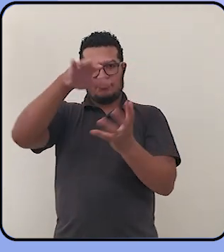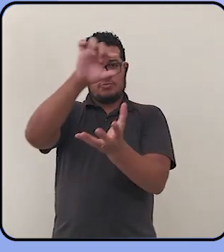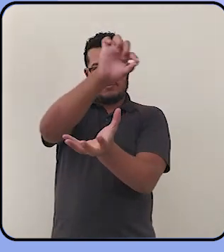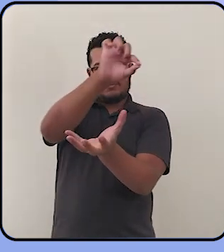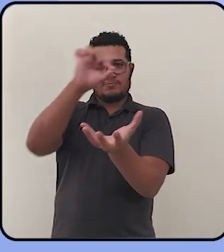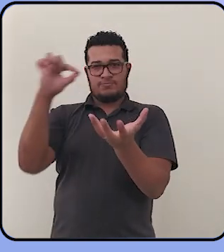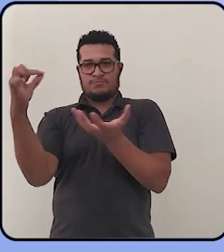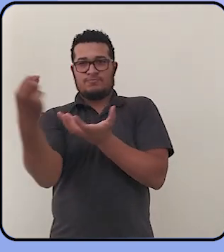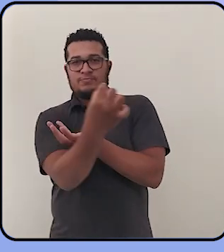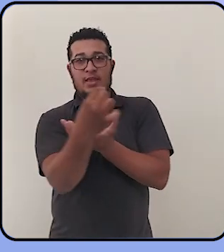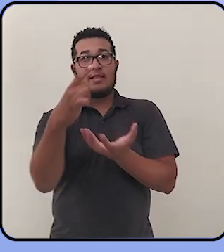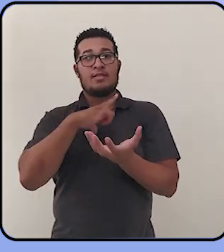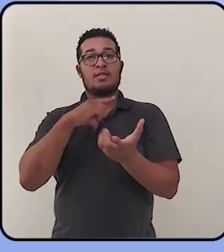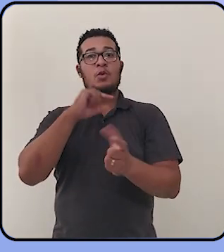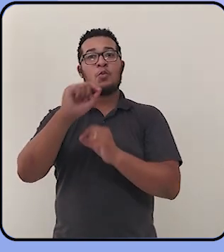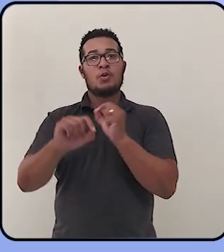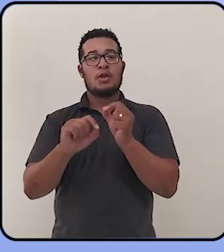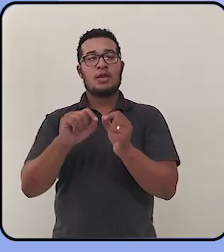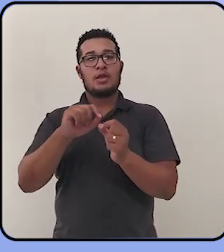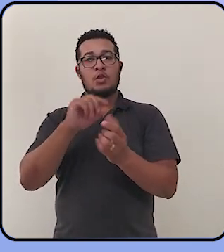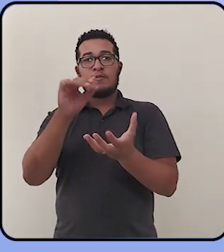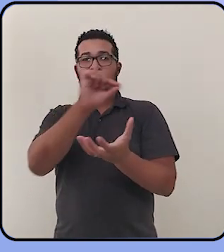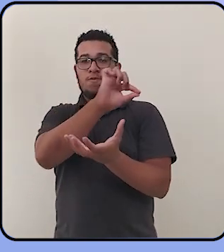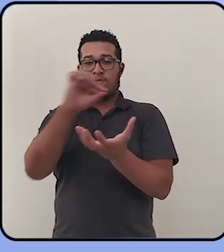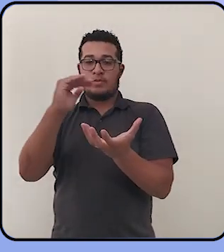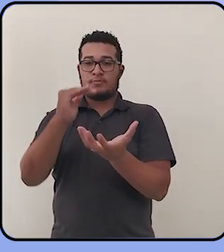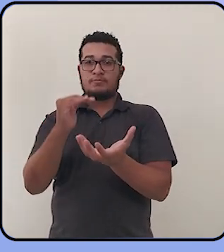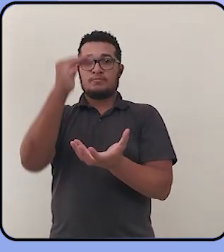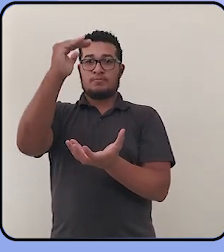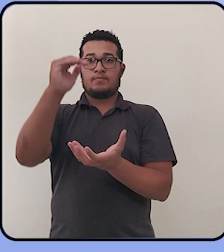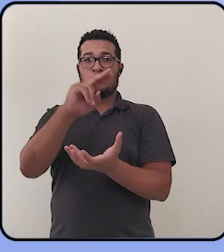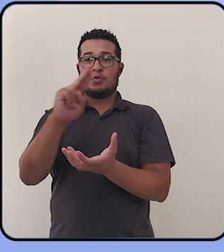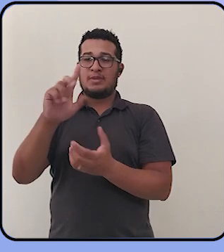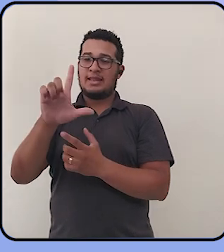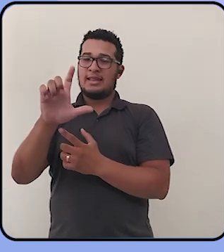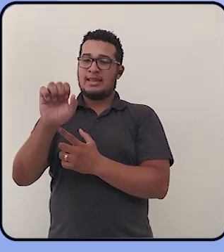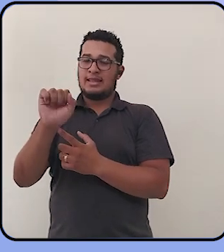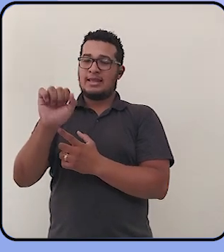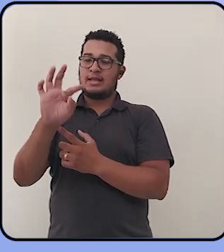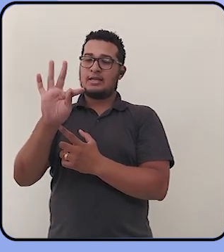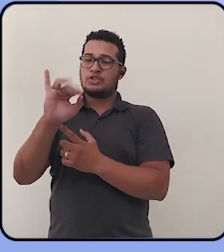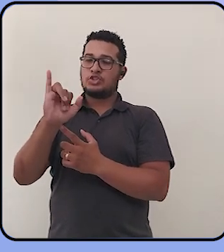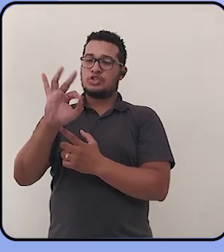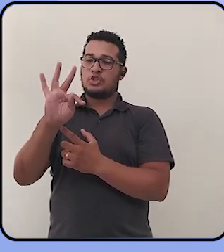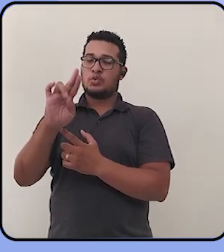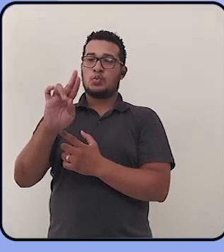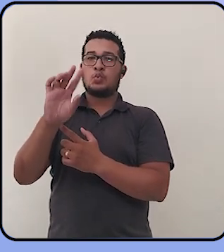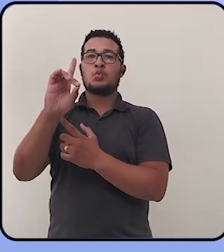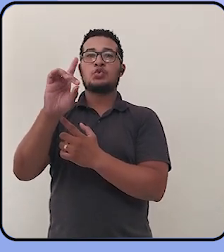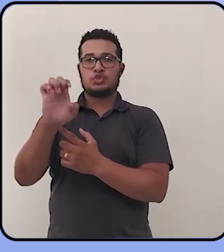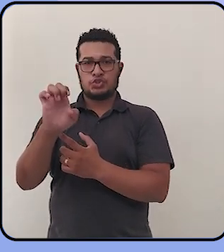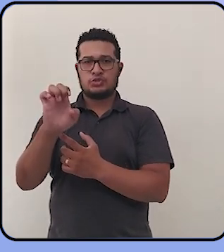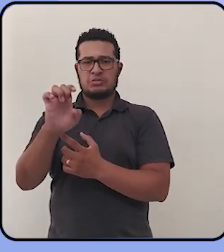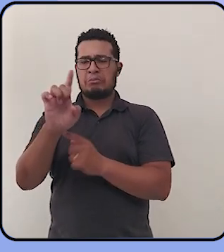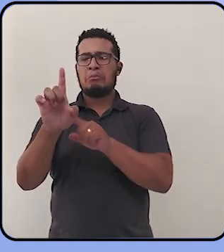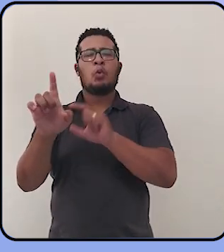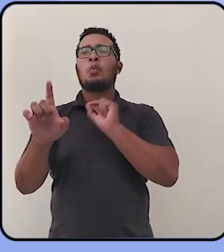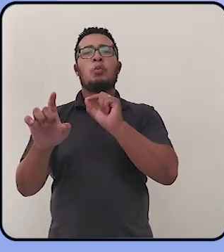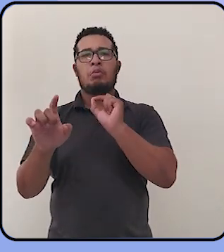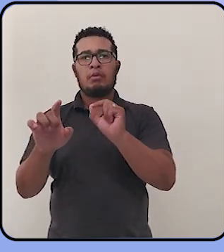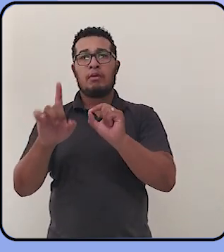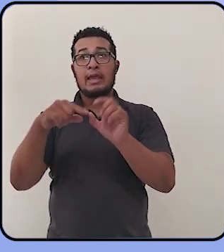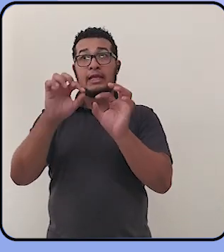Equador, nós temos a latitude. O que é a latitude? É a distância em grau